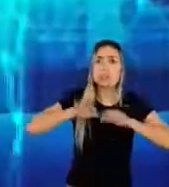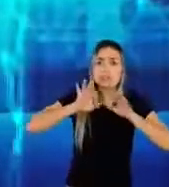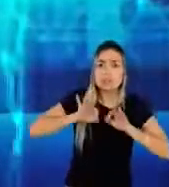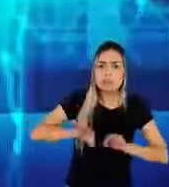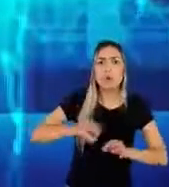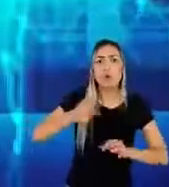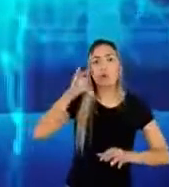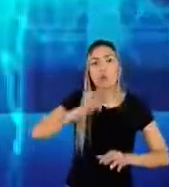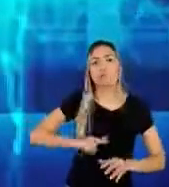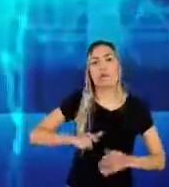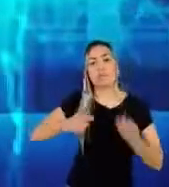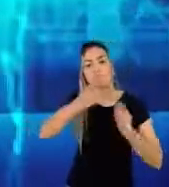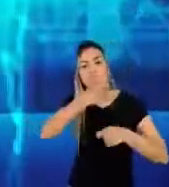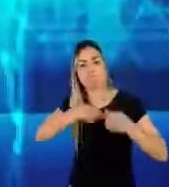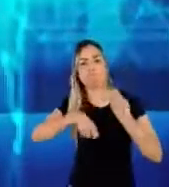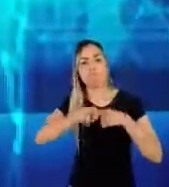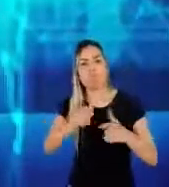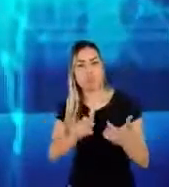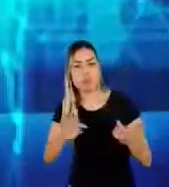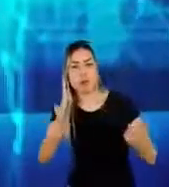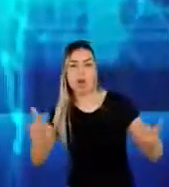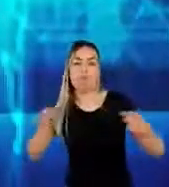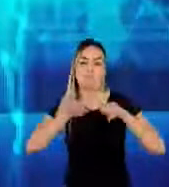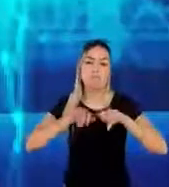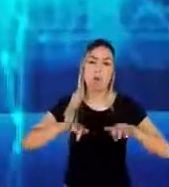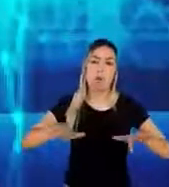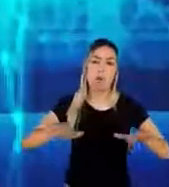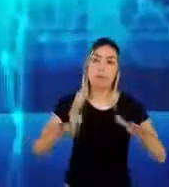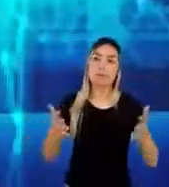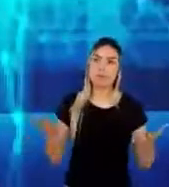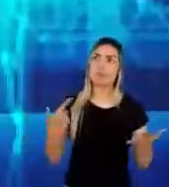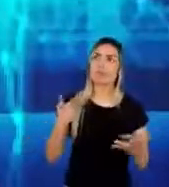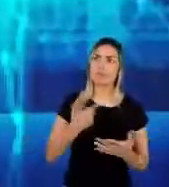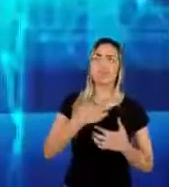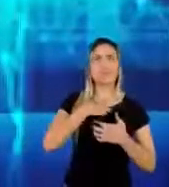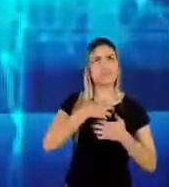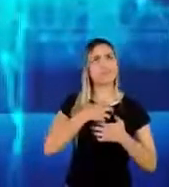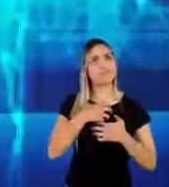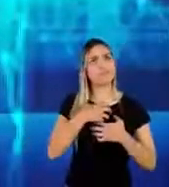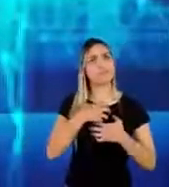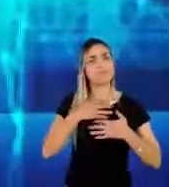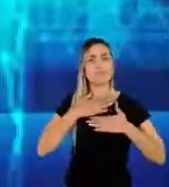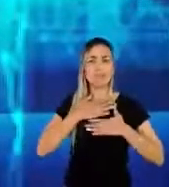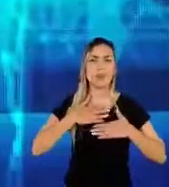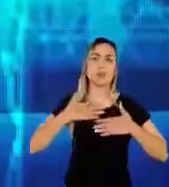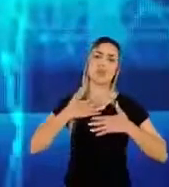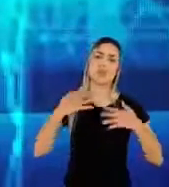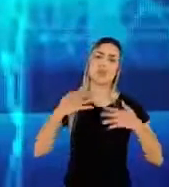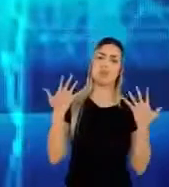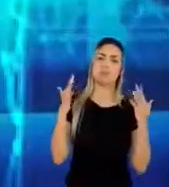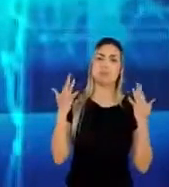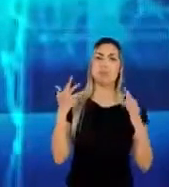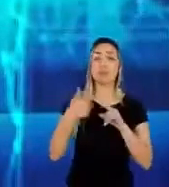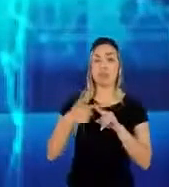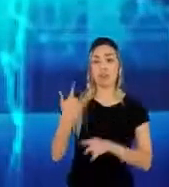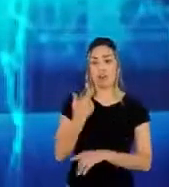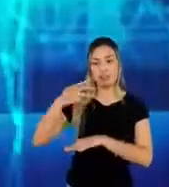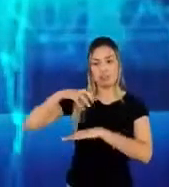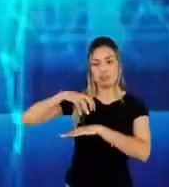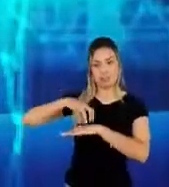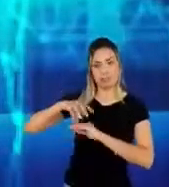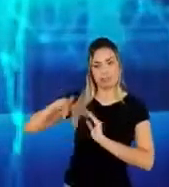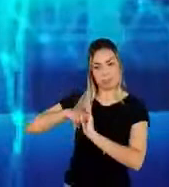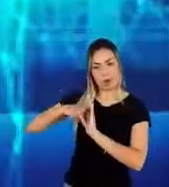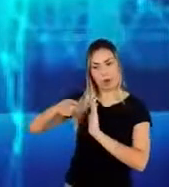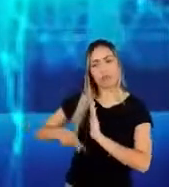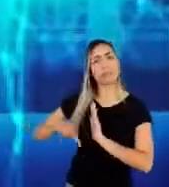Mercado Livre. E, como disse, nós celebramos bastante, porque para nós que somos do setor, a gente acompanha essa